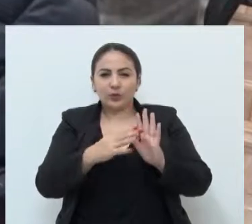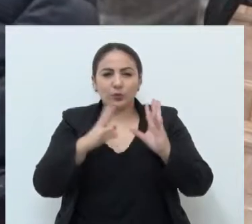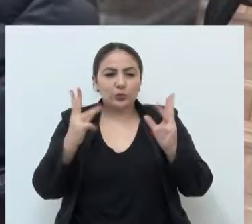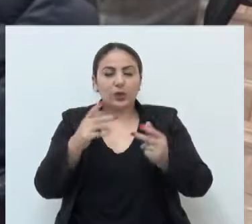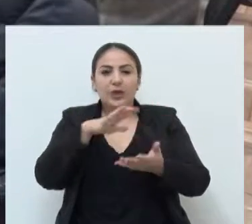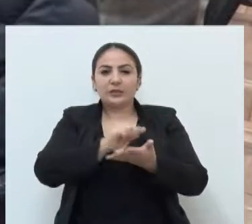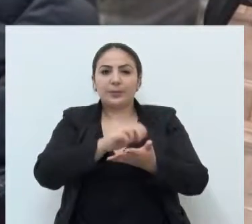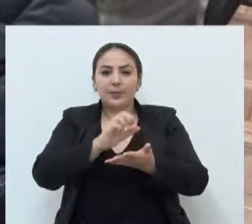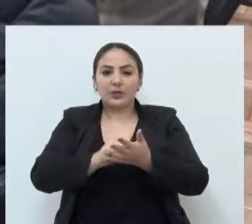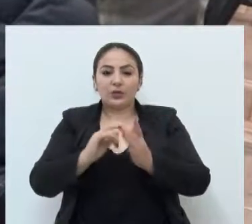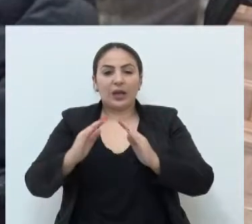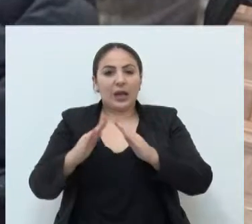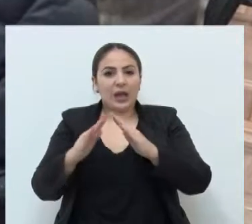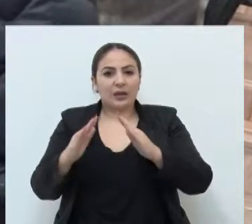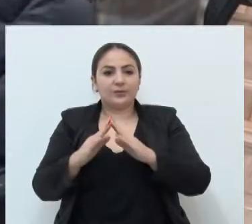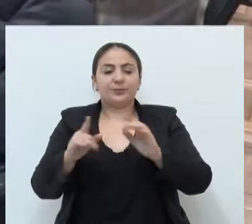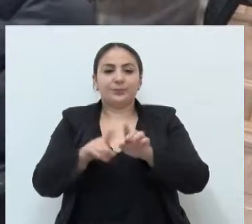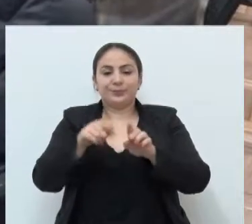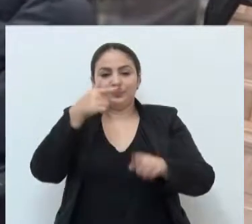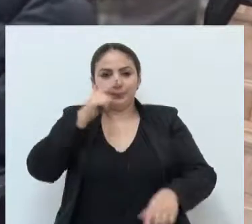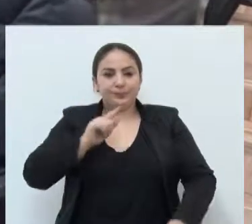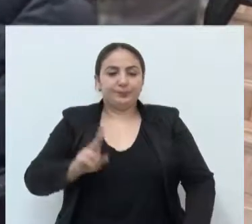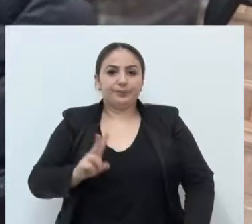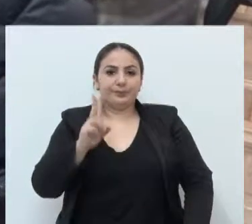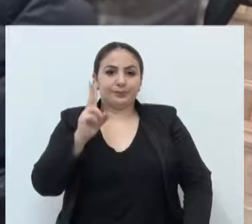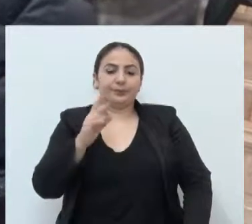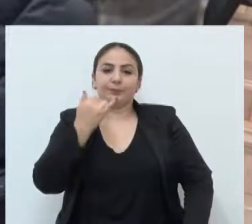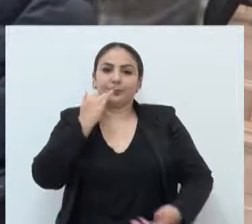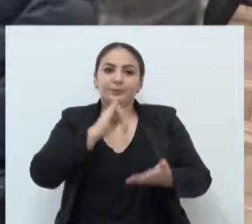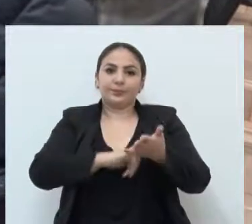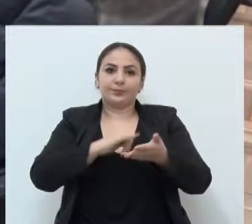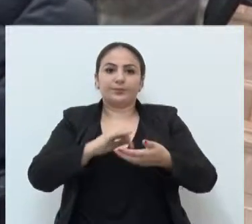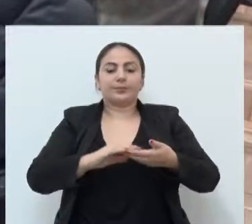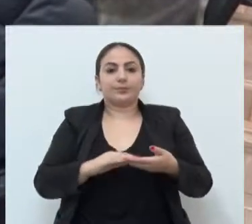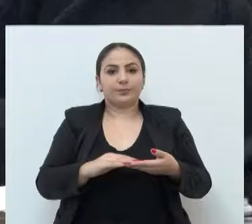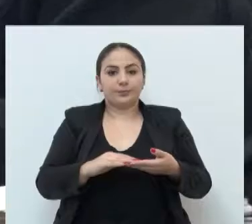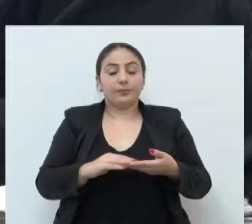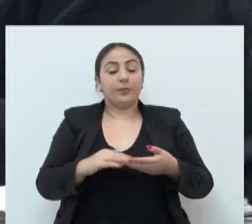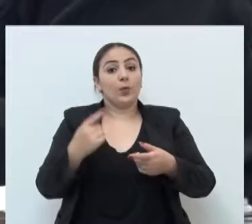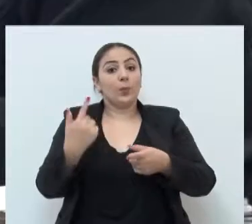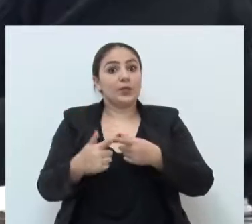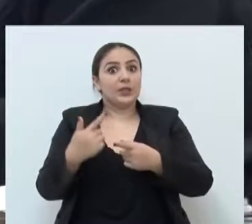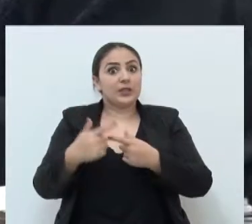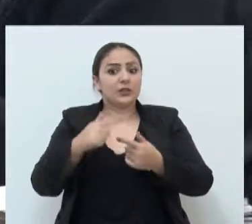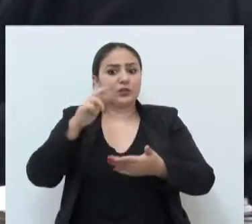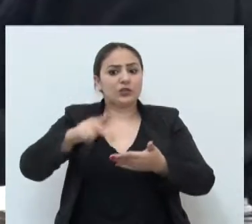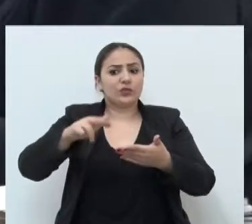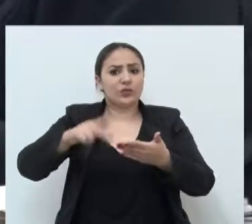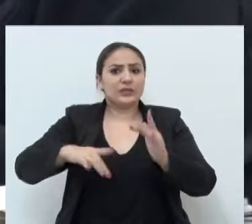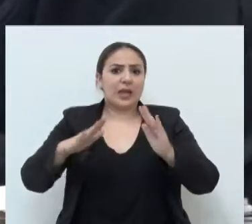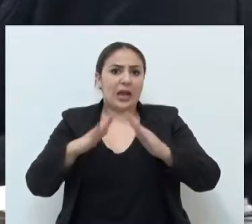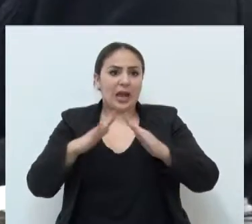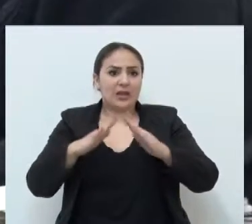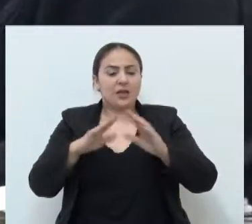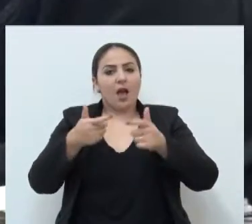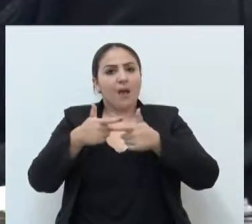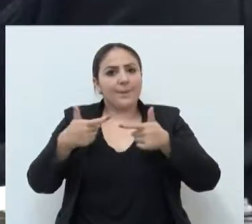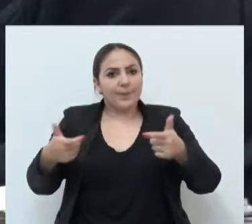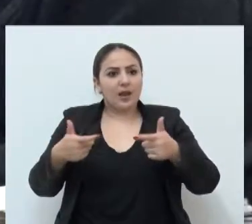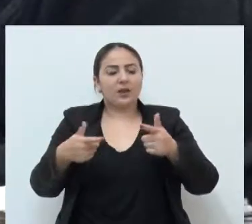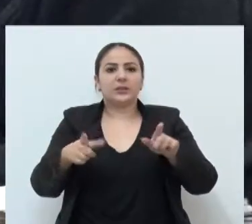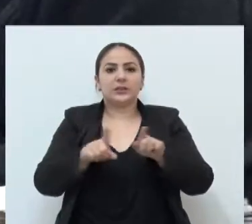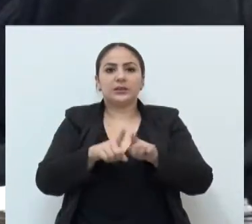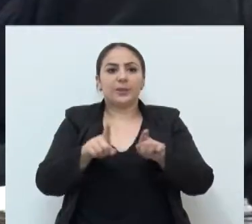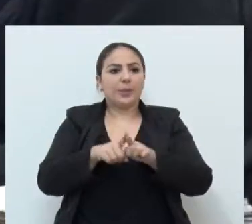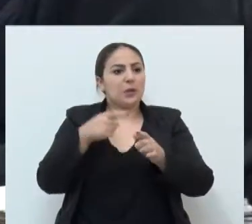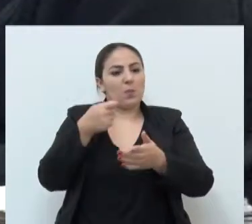permitir o recadastramento imobiliário e a revisão de valores do IPTU. Afinal, várias residências foram